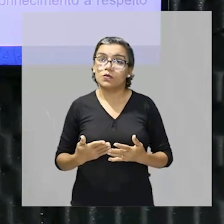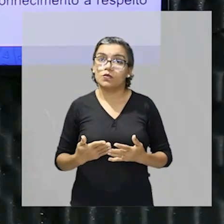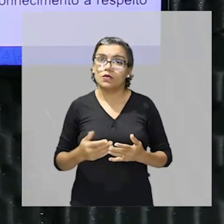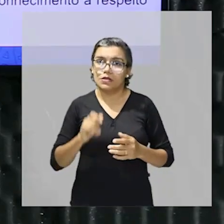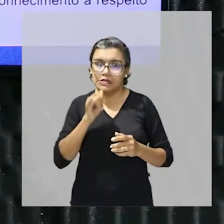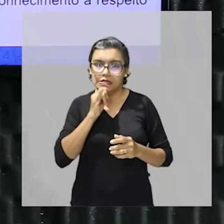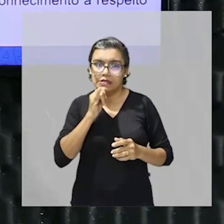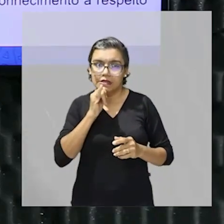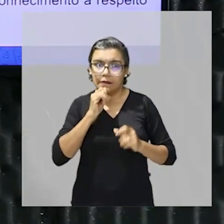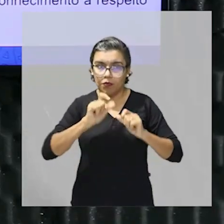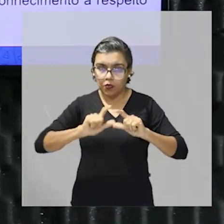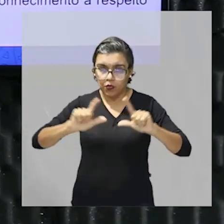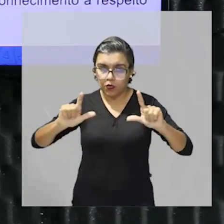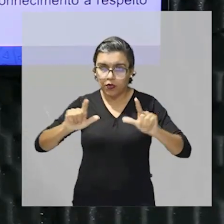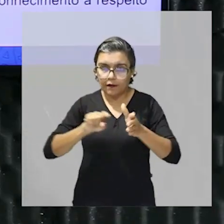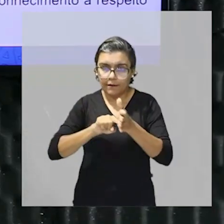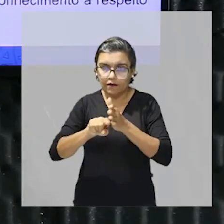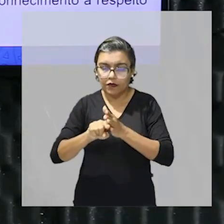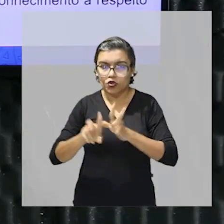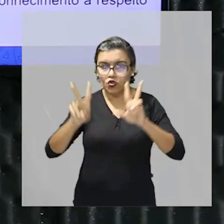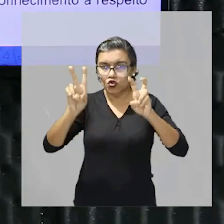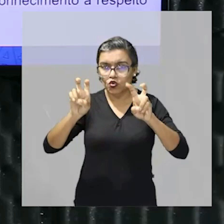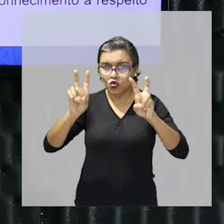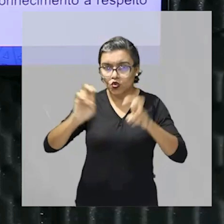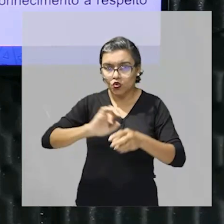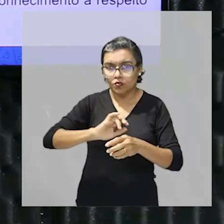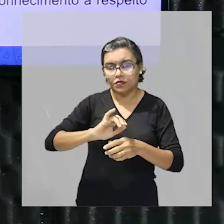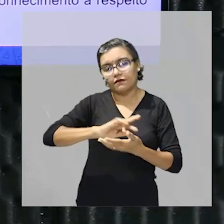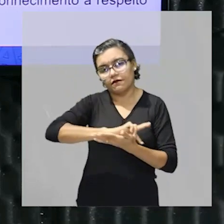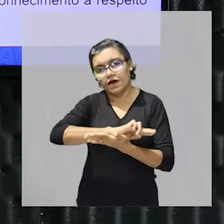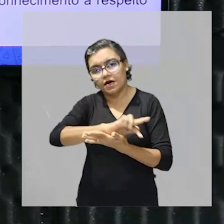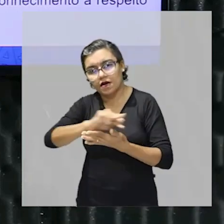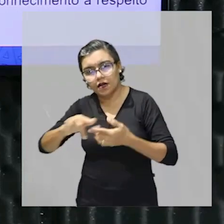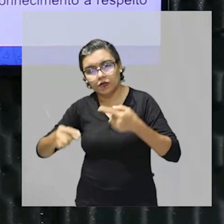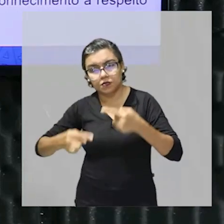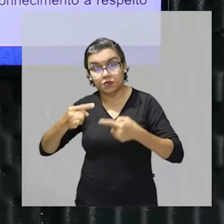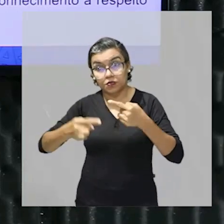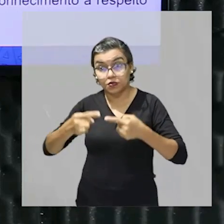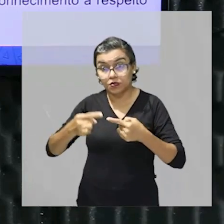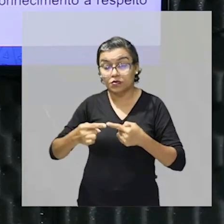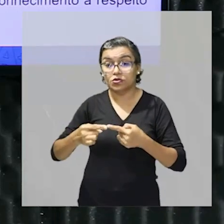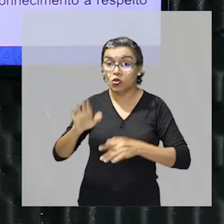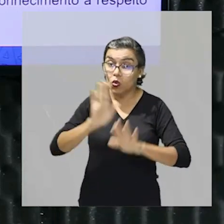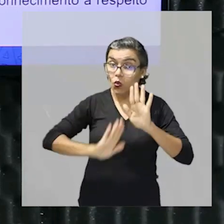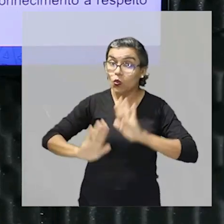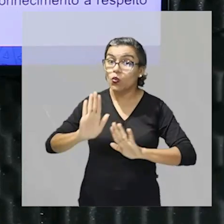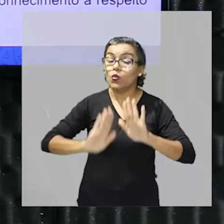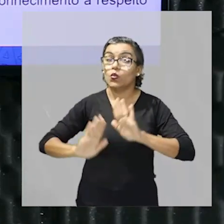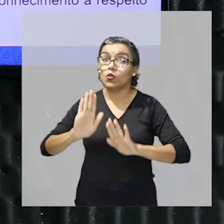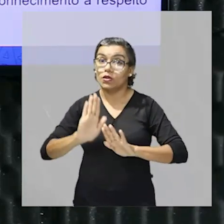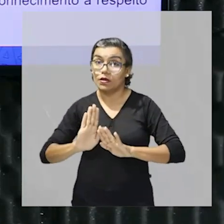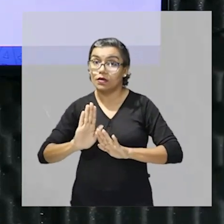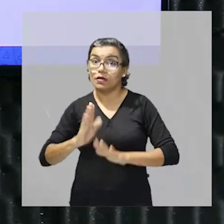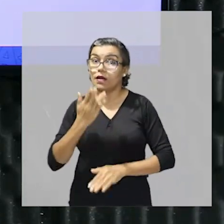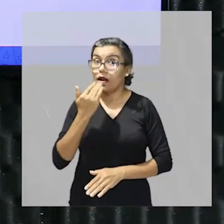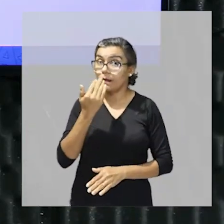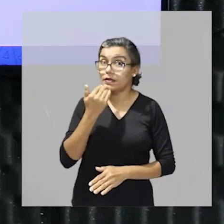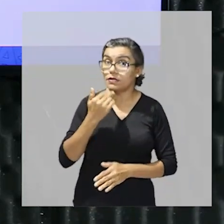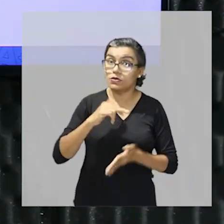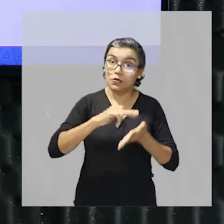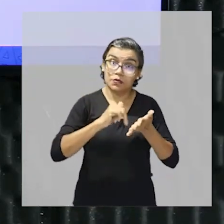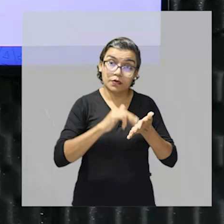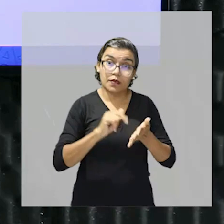falando? Sobre as políticas adequadas para a alimentação e nutrição. Uma dessas políticas